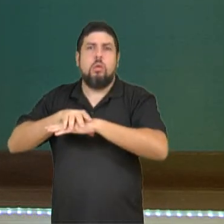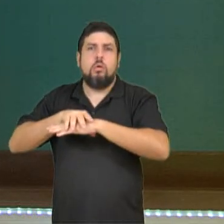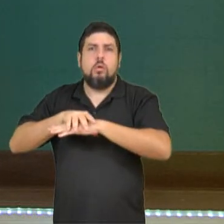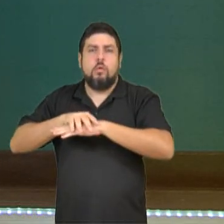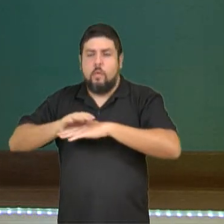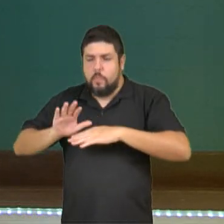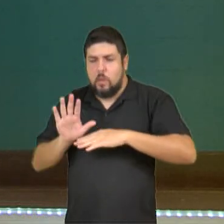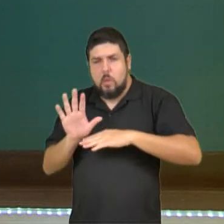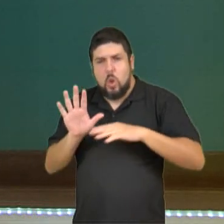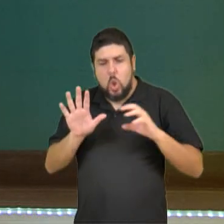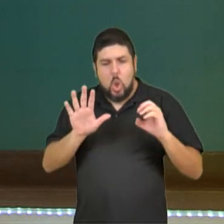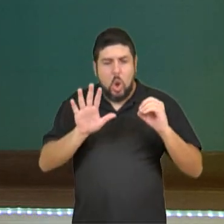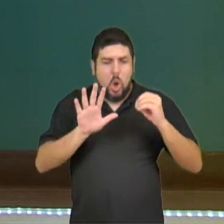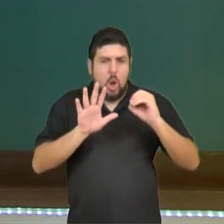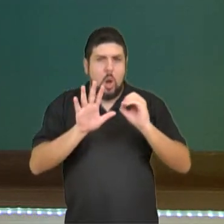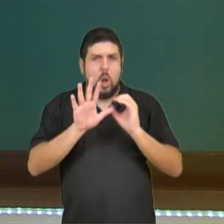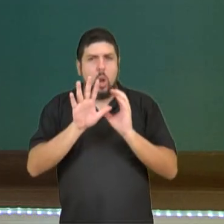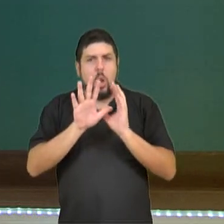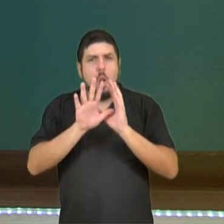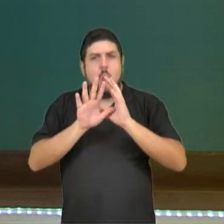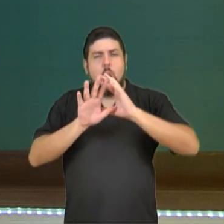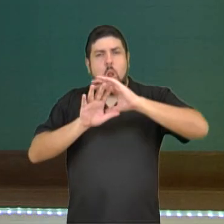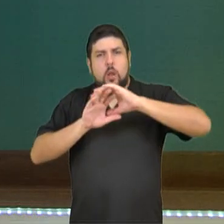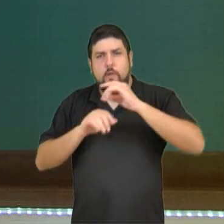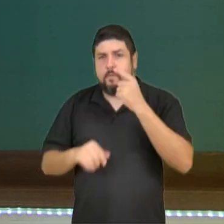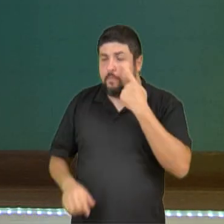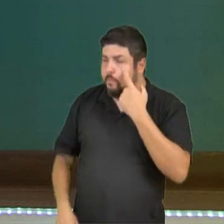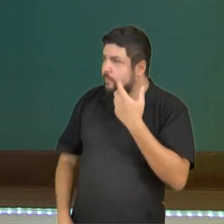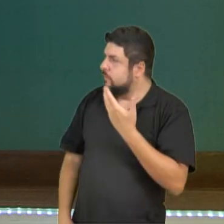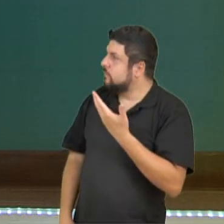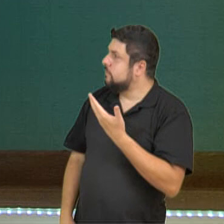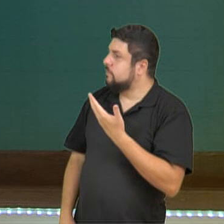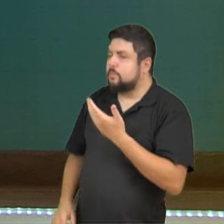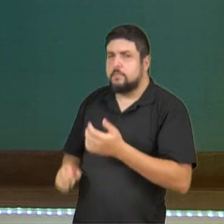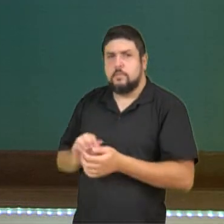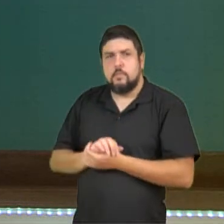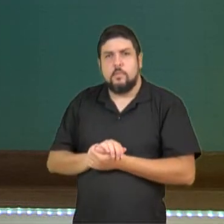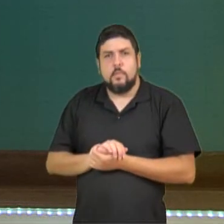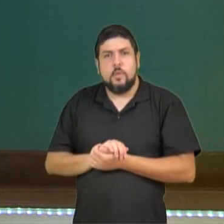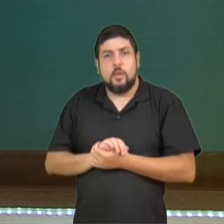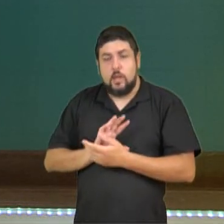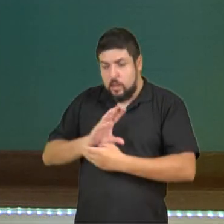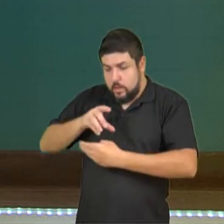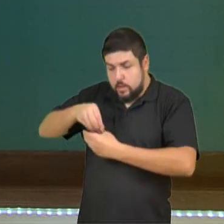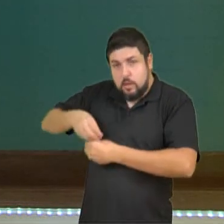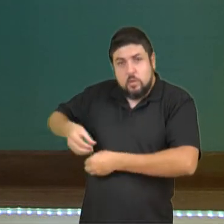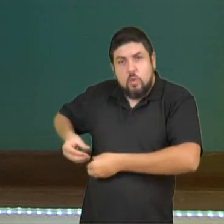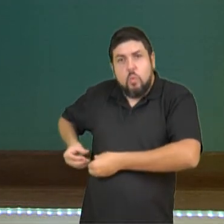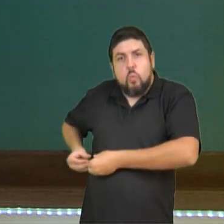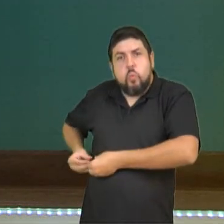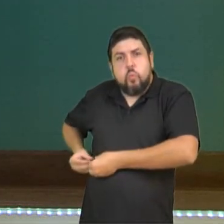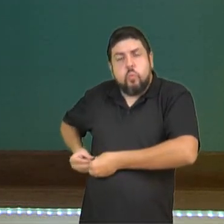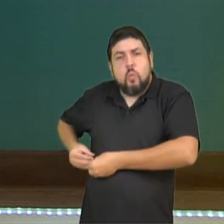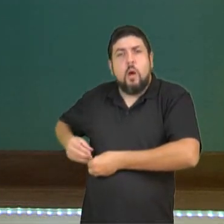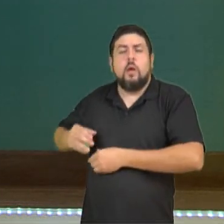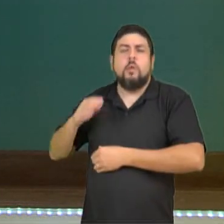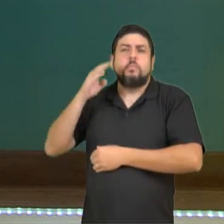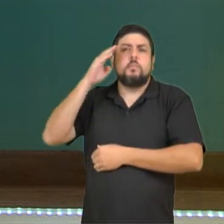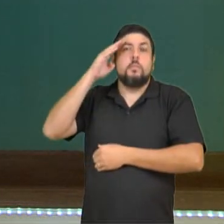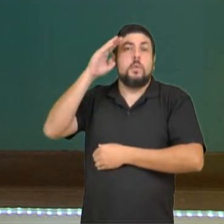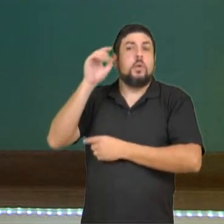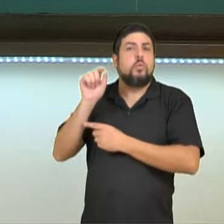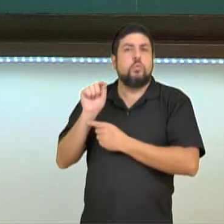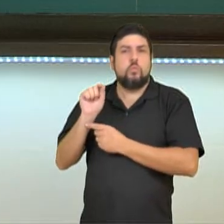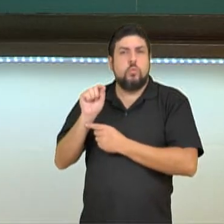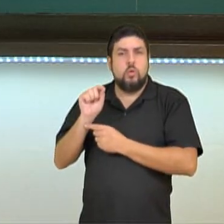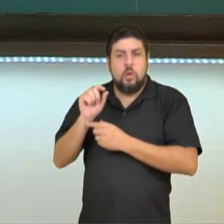Então, a fagocitose, que acontece no baço, é muito importante, principalmente na destruição